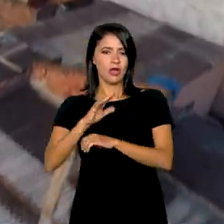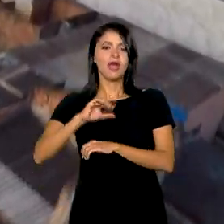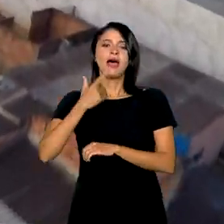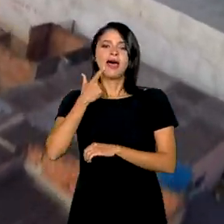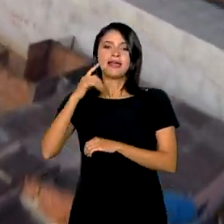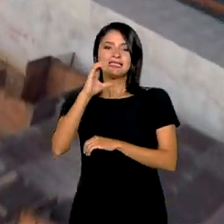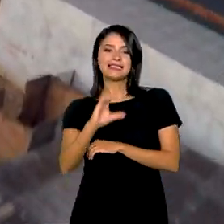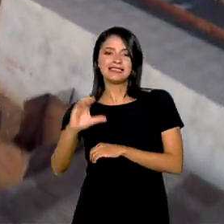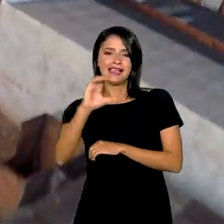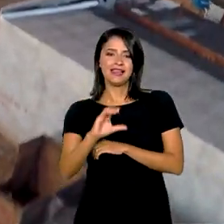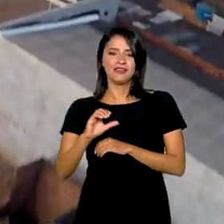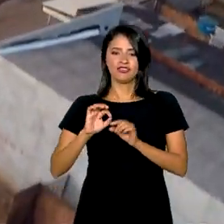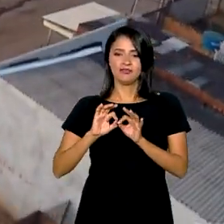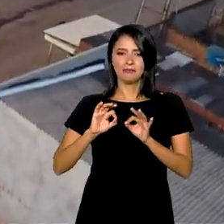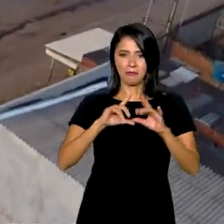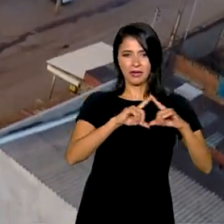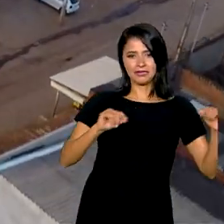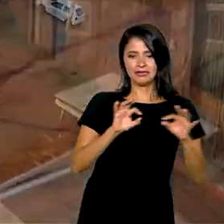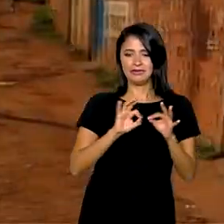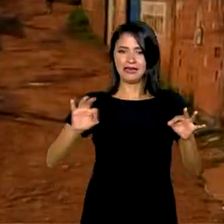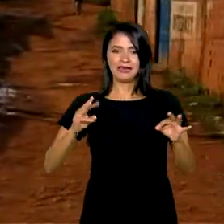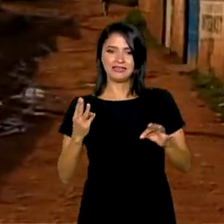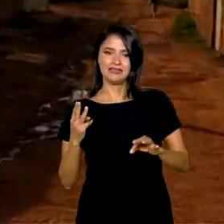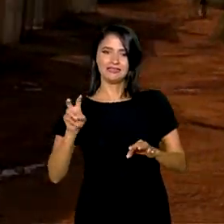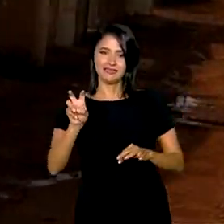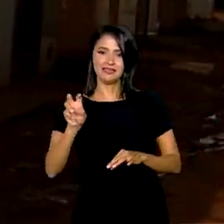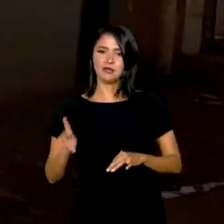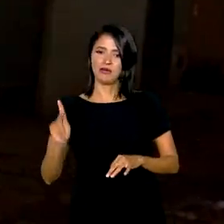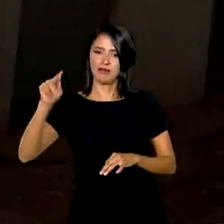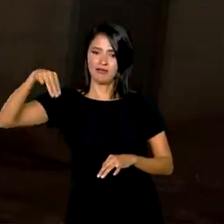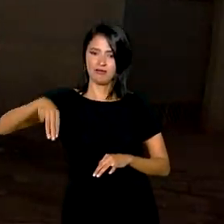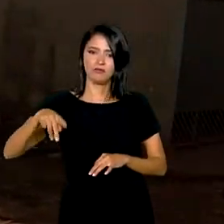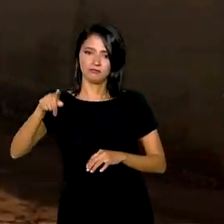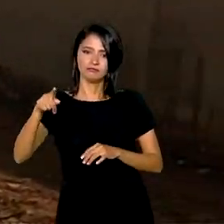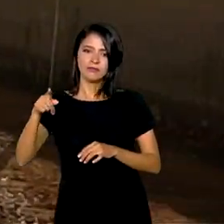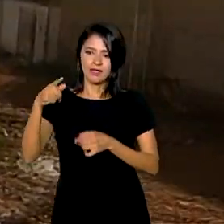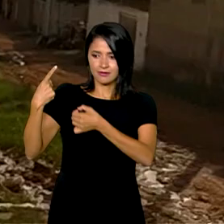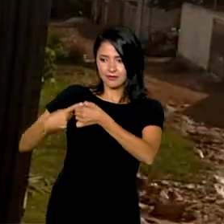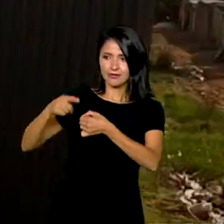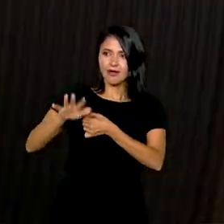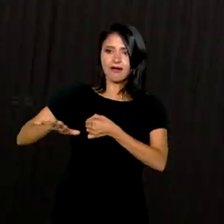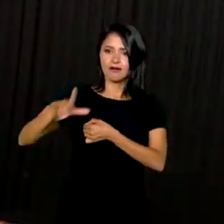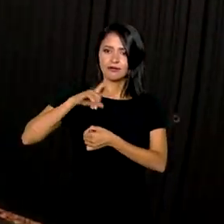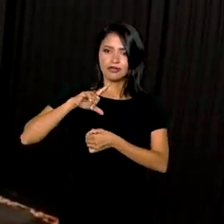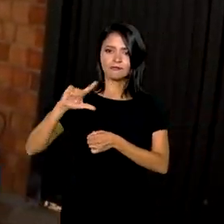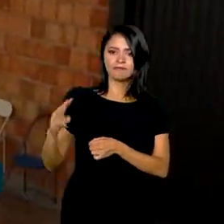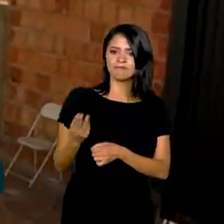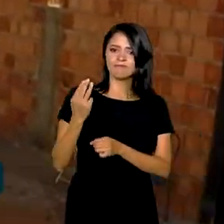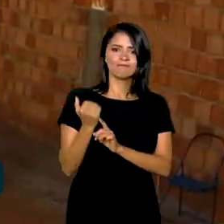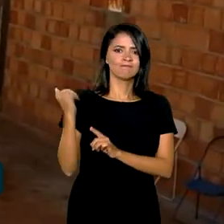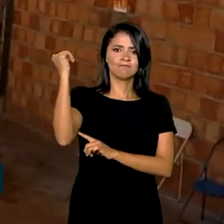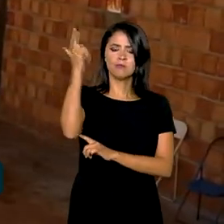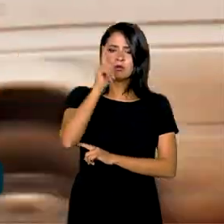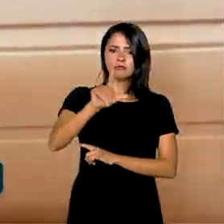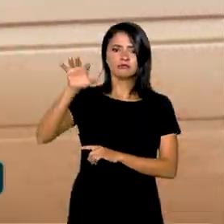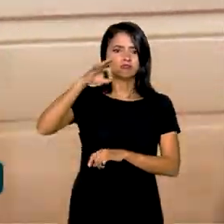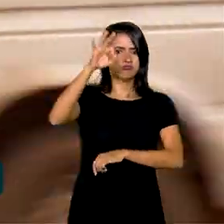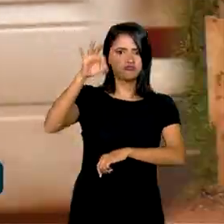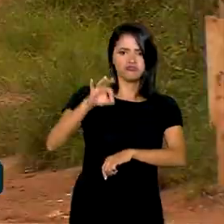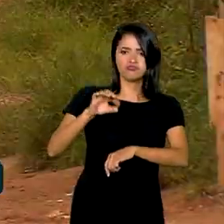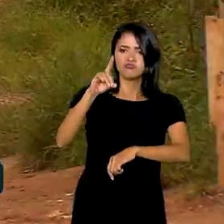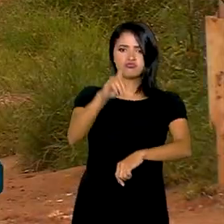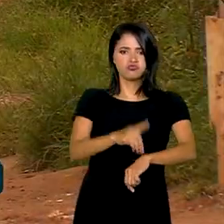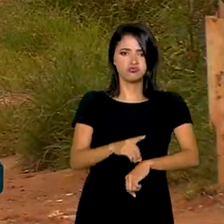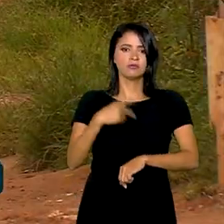a 35 quilômetros de Brasília. A região administrativa está entre as três com mais casos de dengue do